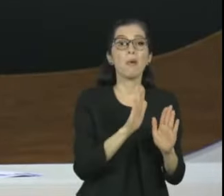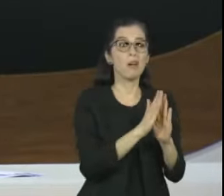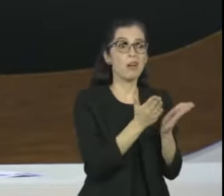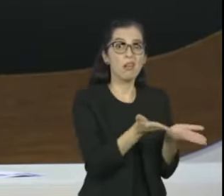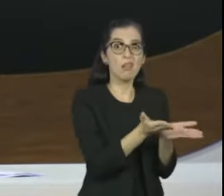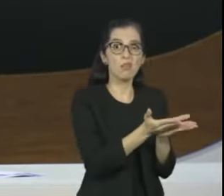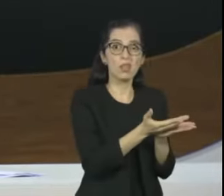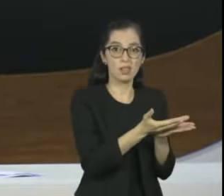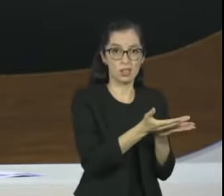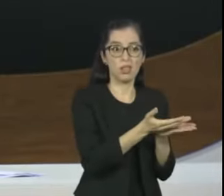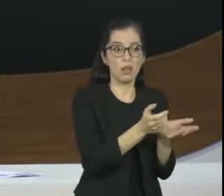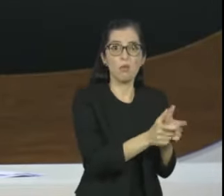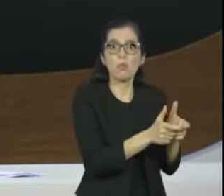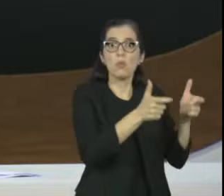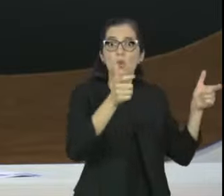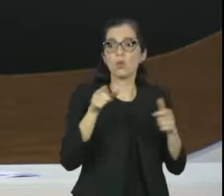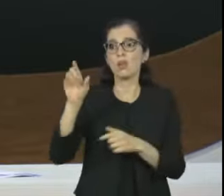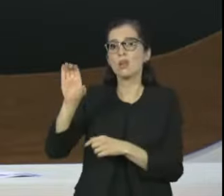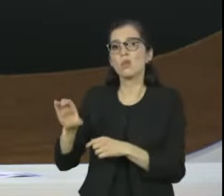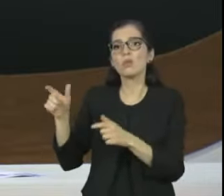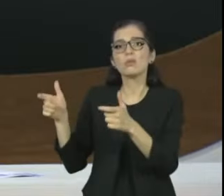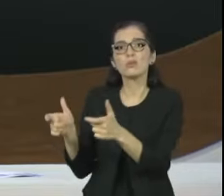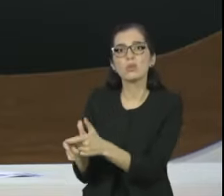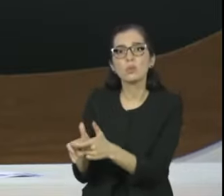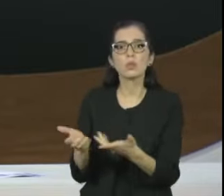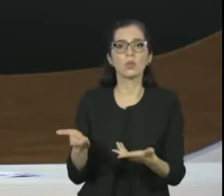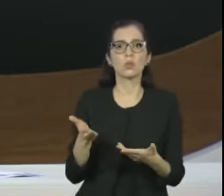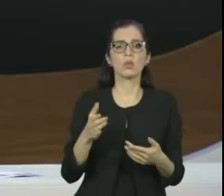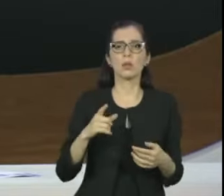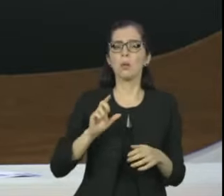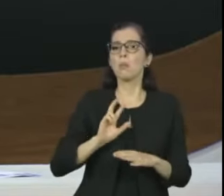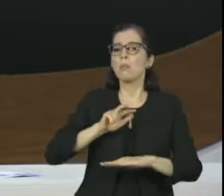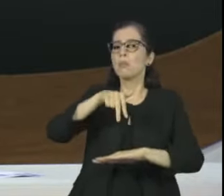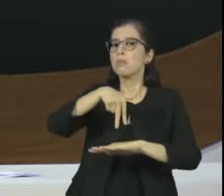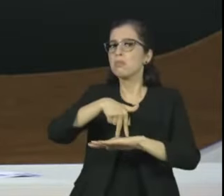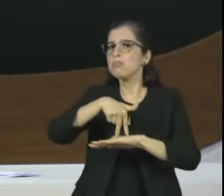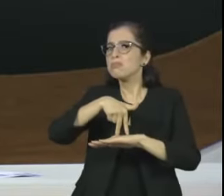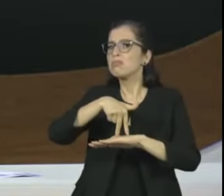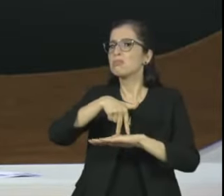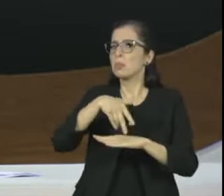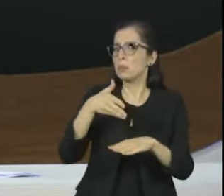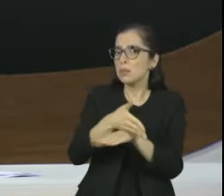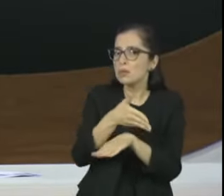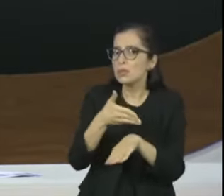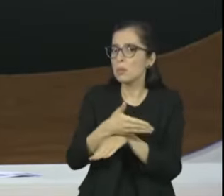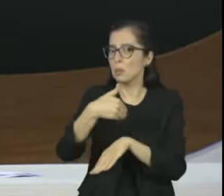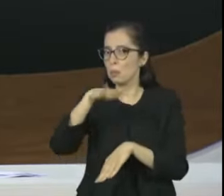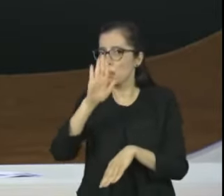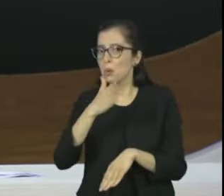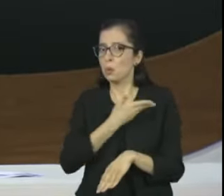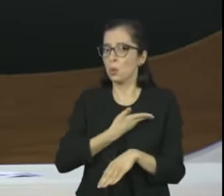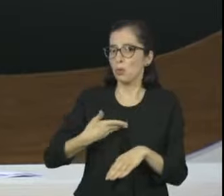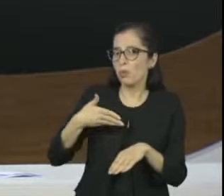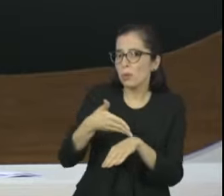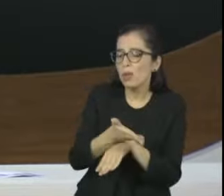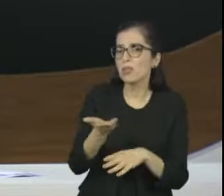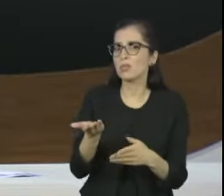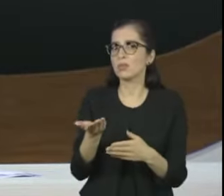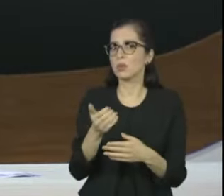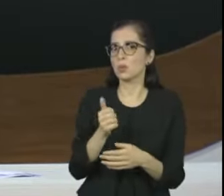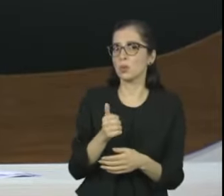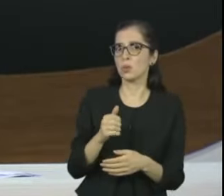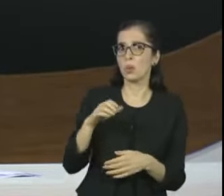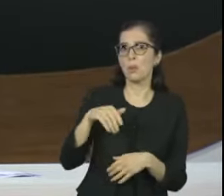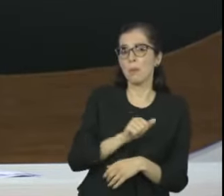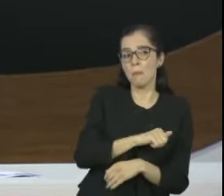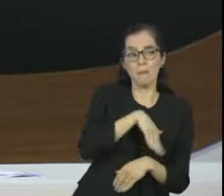mesmo tempo essas igrejas evangélicas tem uma presença política no Parlamento nos governos muito maior que os